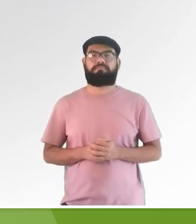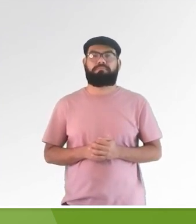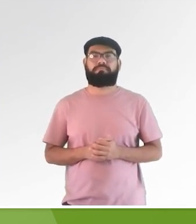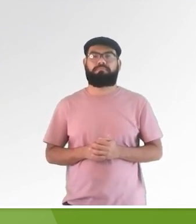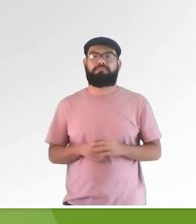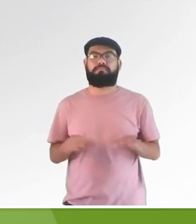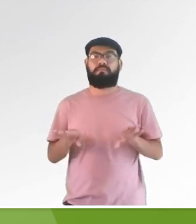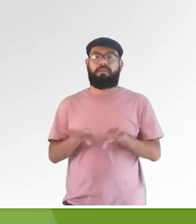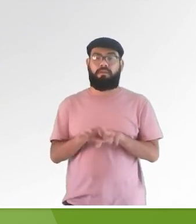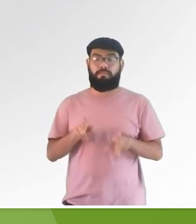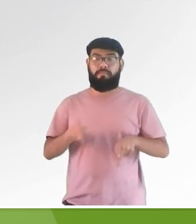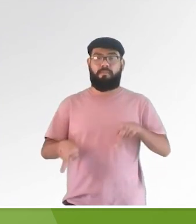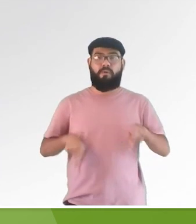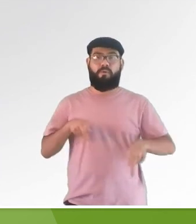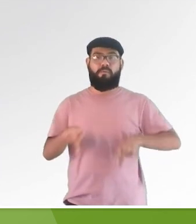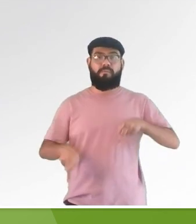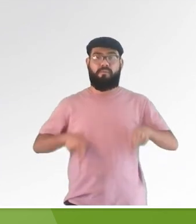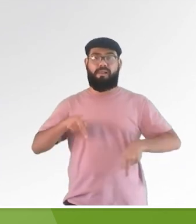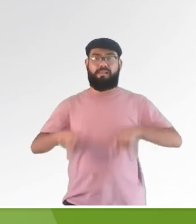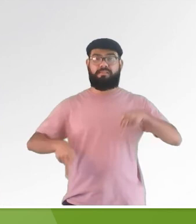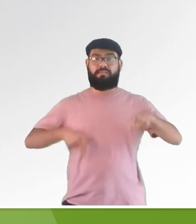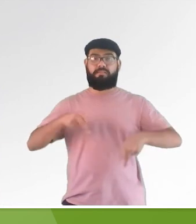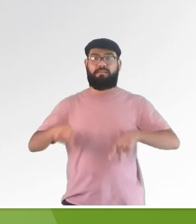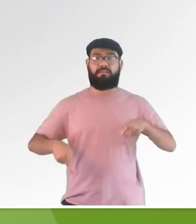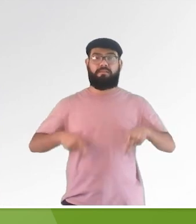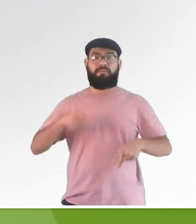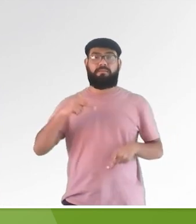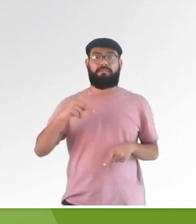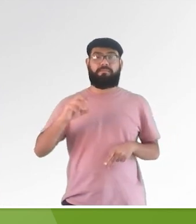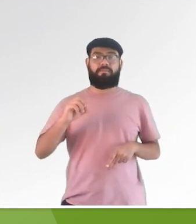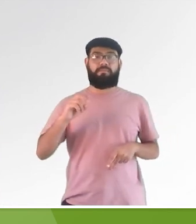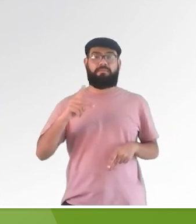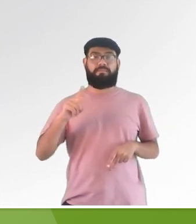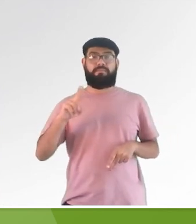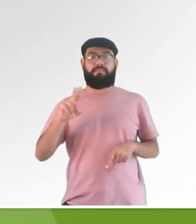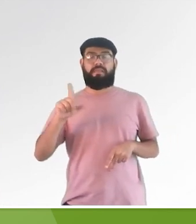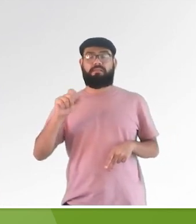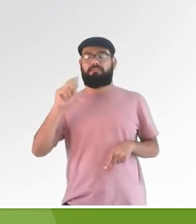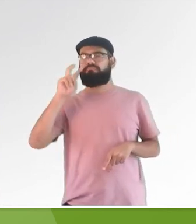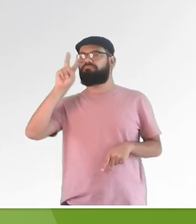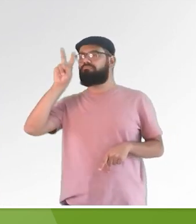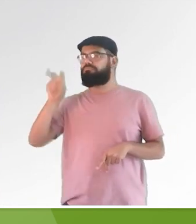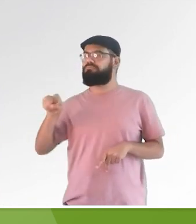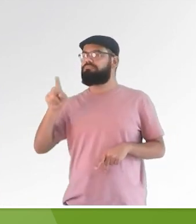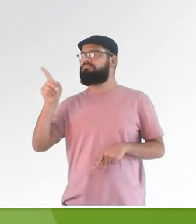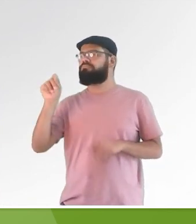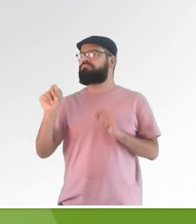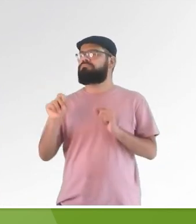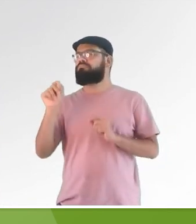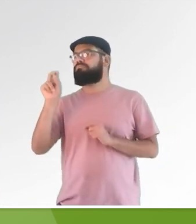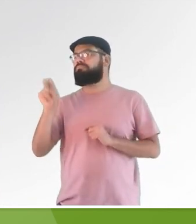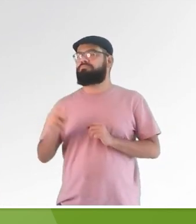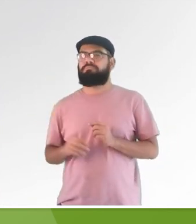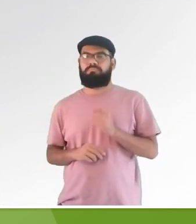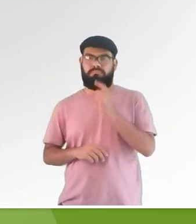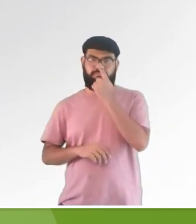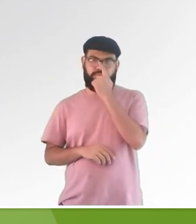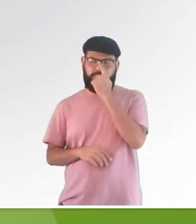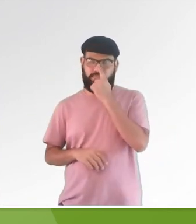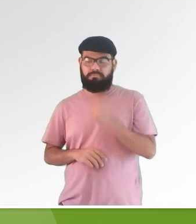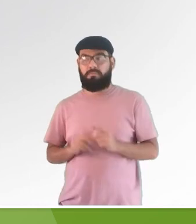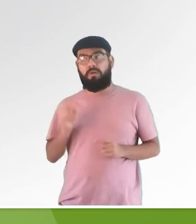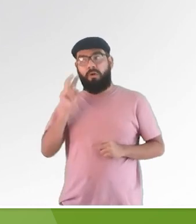população. No conceito de população, a gente já diz o seguinte, né? Que é um conjunto de indivíduos, olha só,